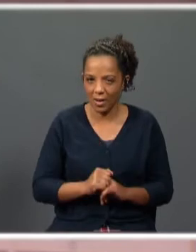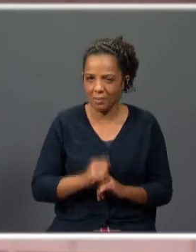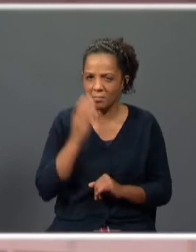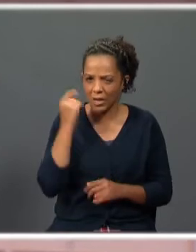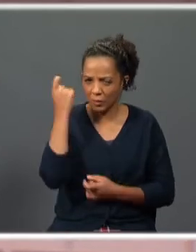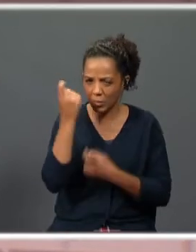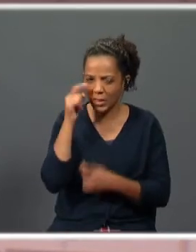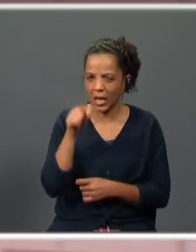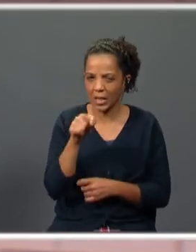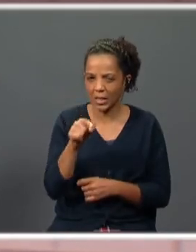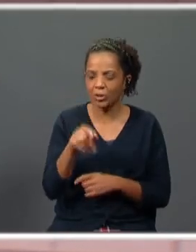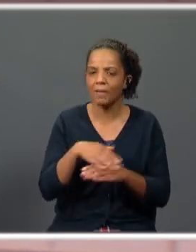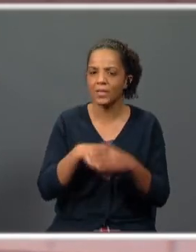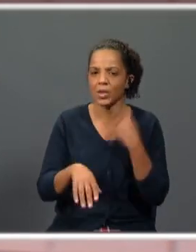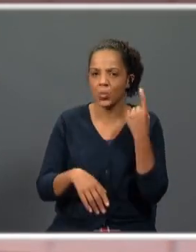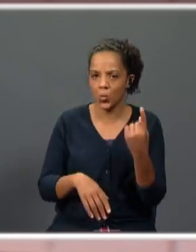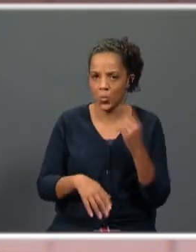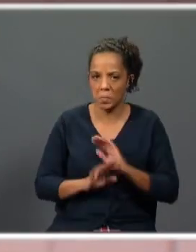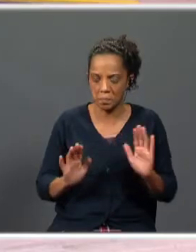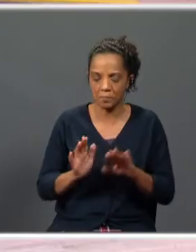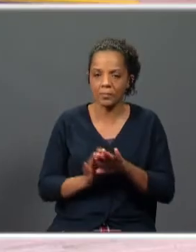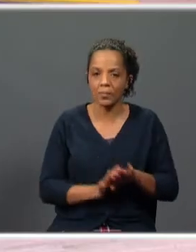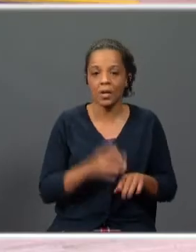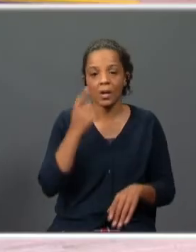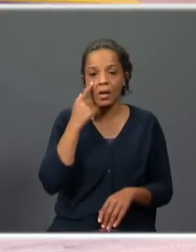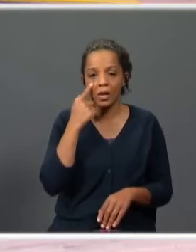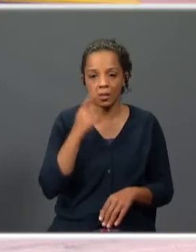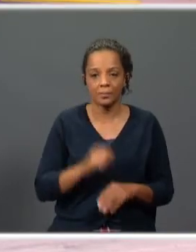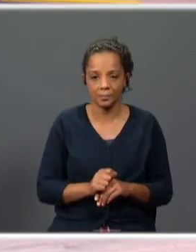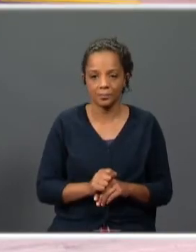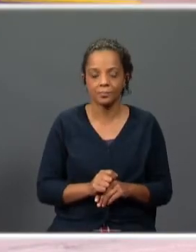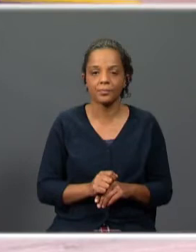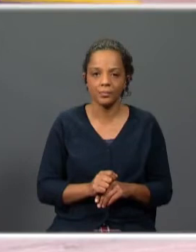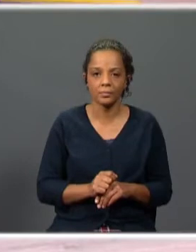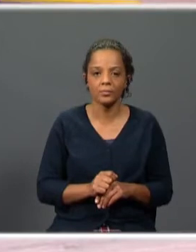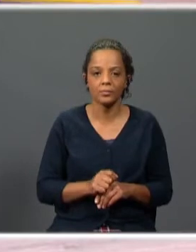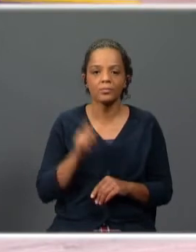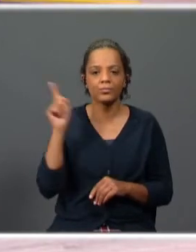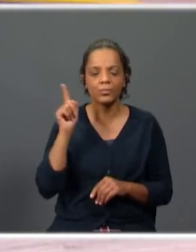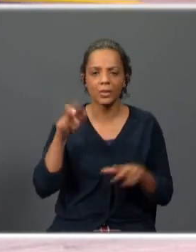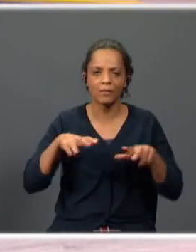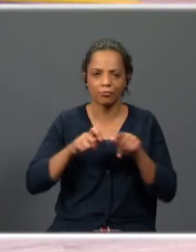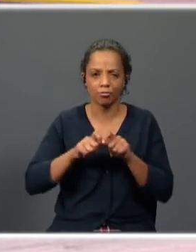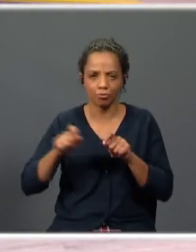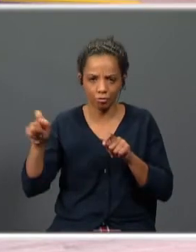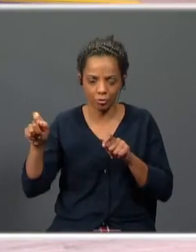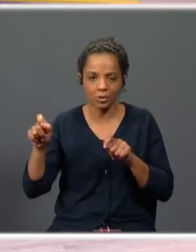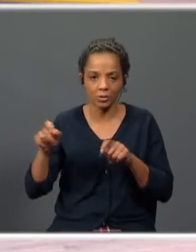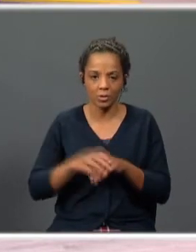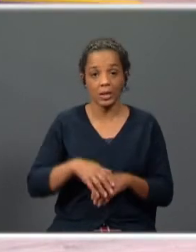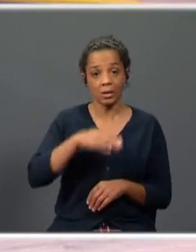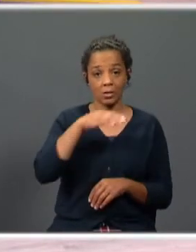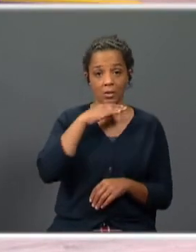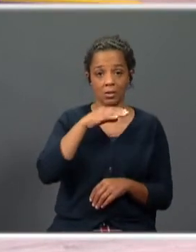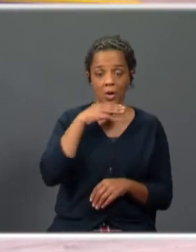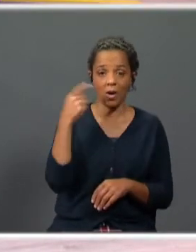vamos pensar nisso e fazer um. E agora vamos ver. Vamos ver aqui uma pequenina animação. Ora, entra um cão